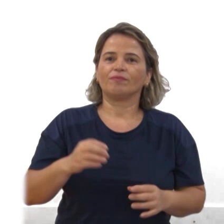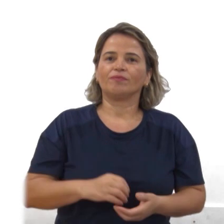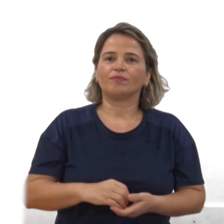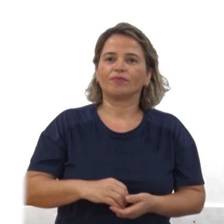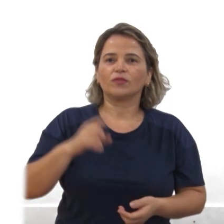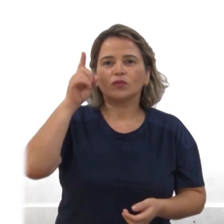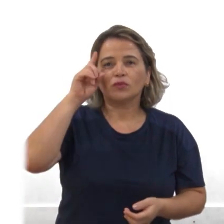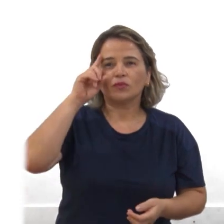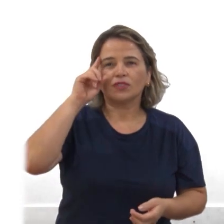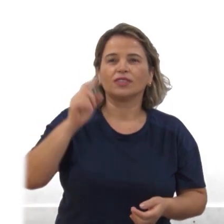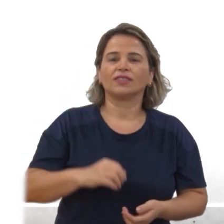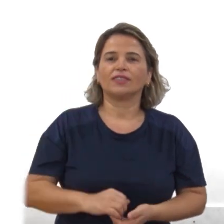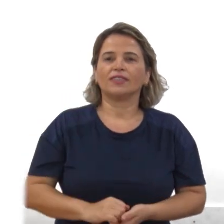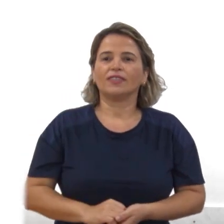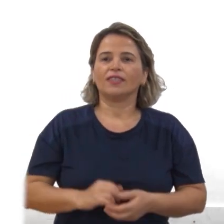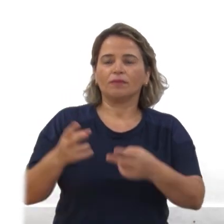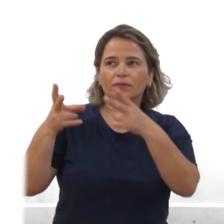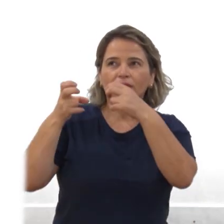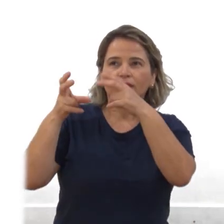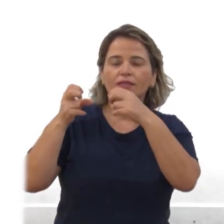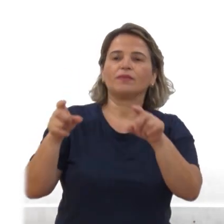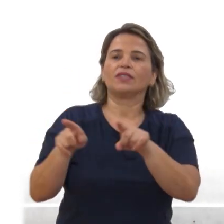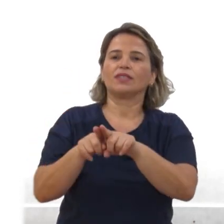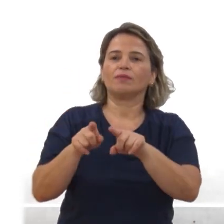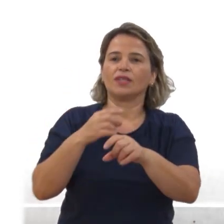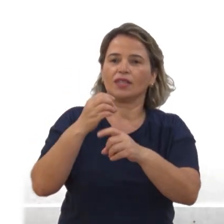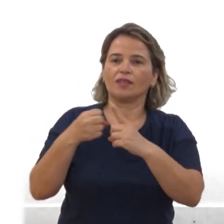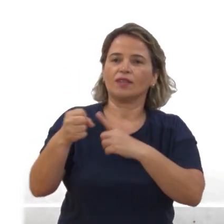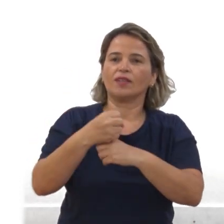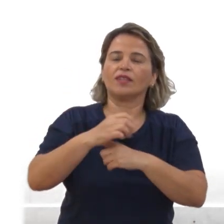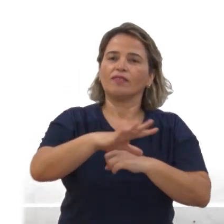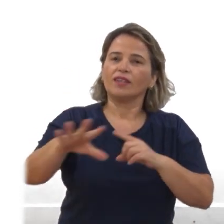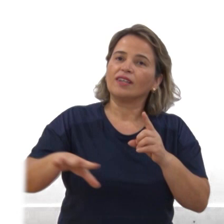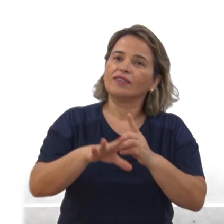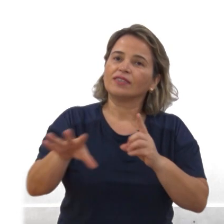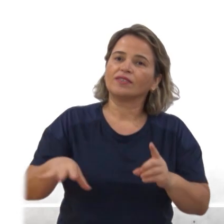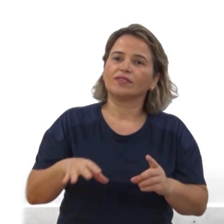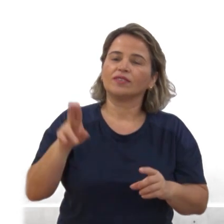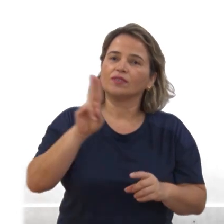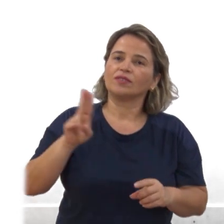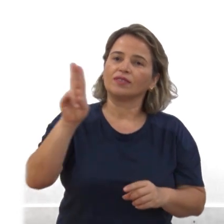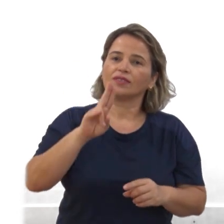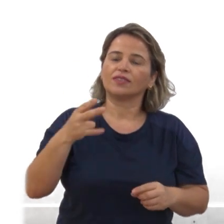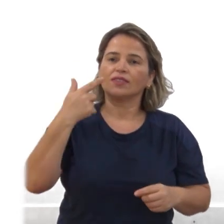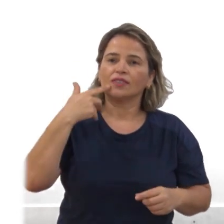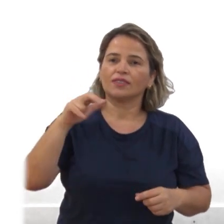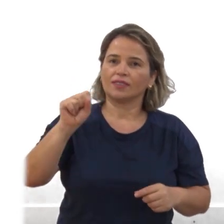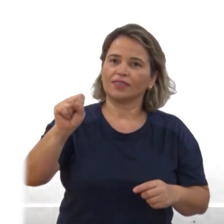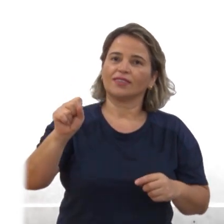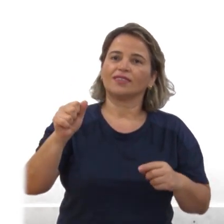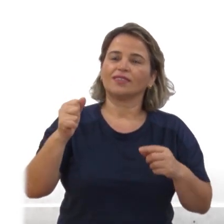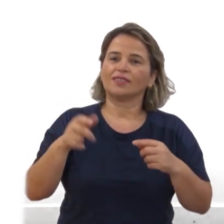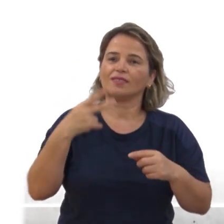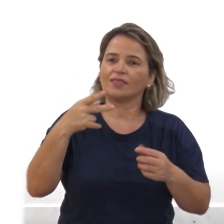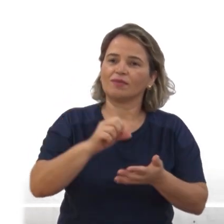diferentes discursos e usos sociais da língua falada e escrita, exploração das características dos objetos